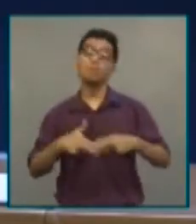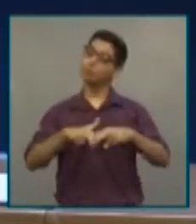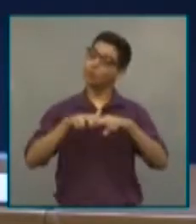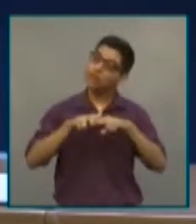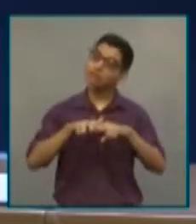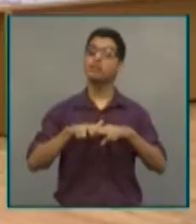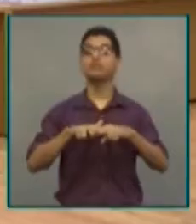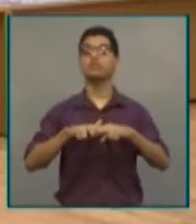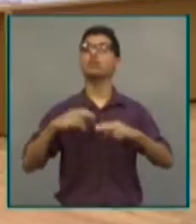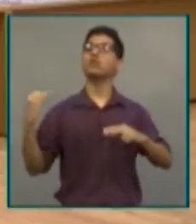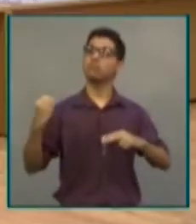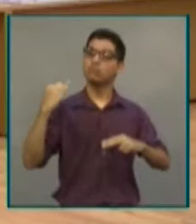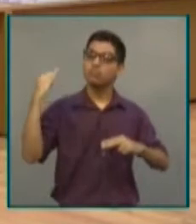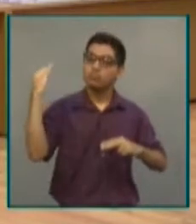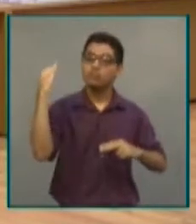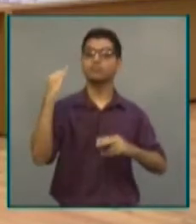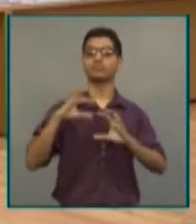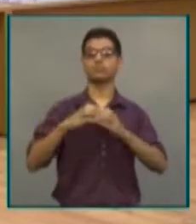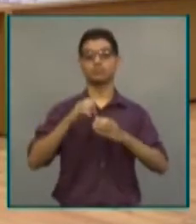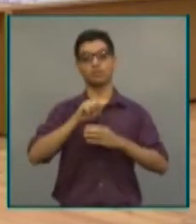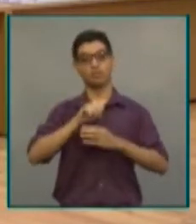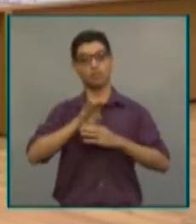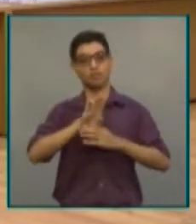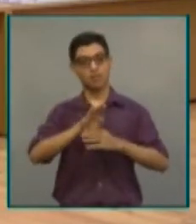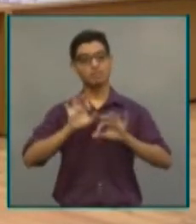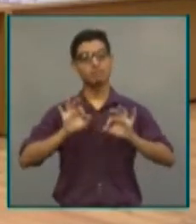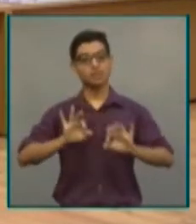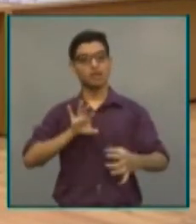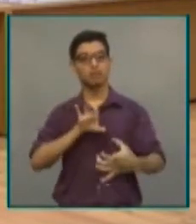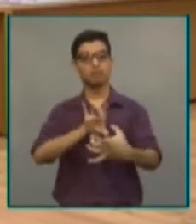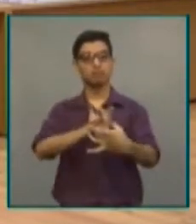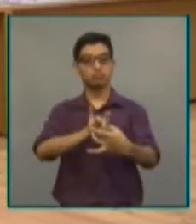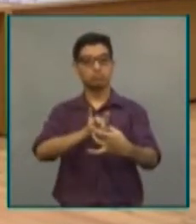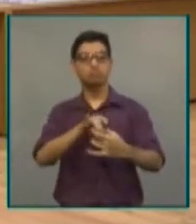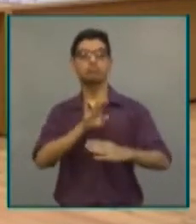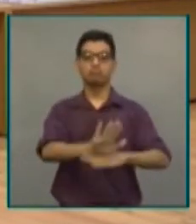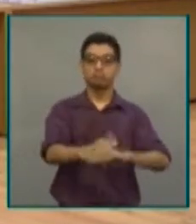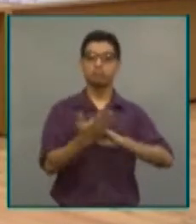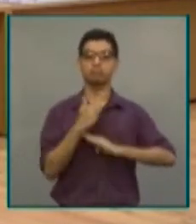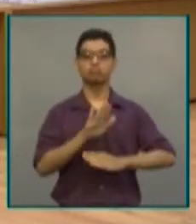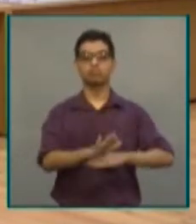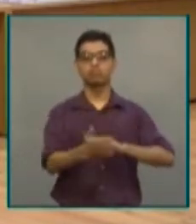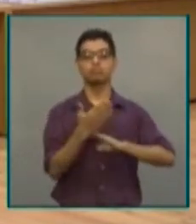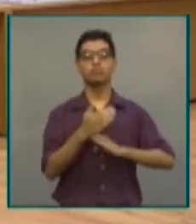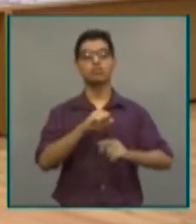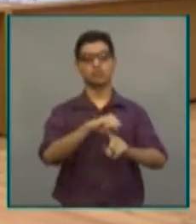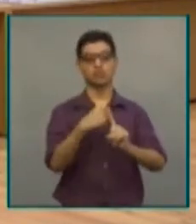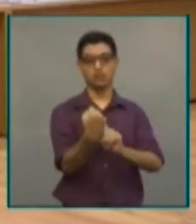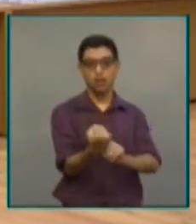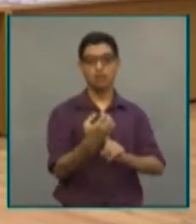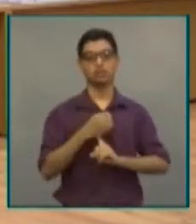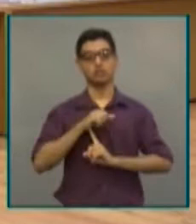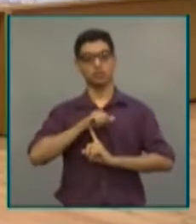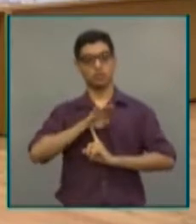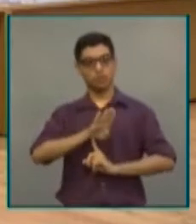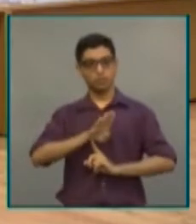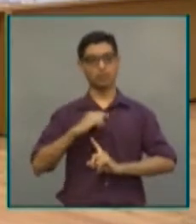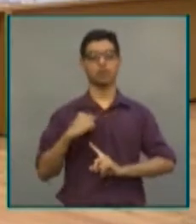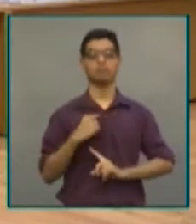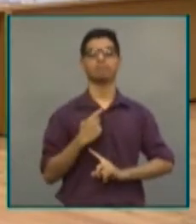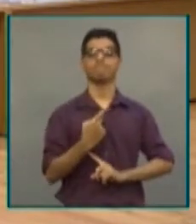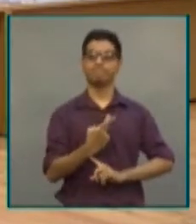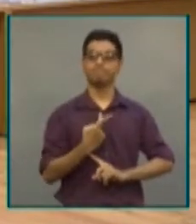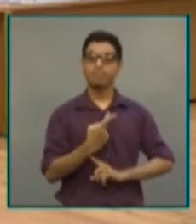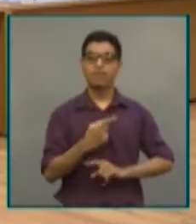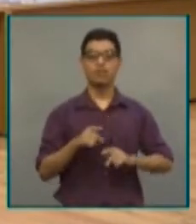esse contato estreito de colaboração entre sociedade e Ordem dos Advogados do Brasil e o resgate, acima